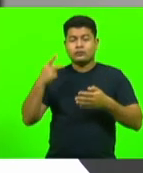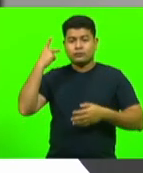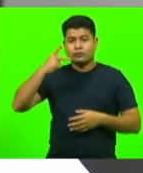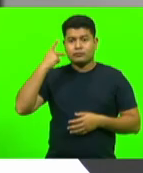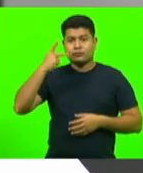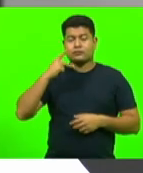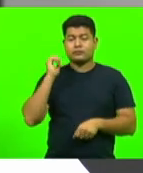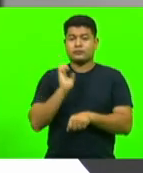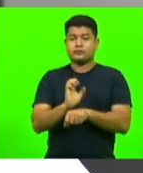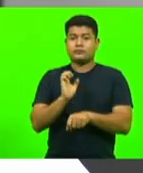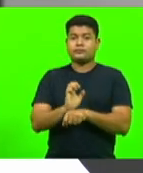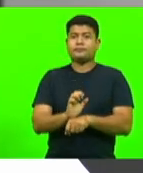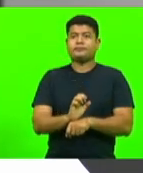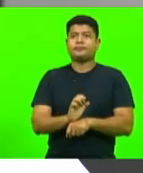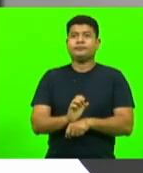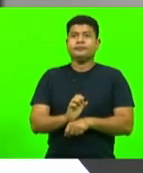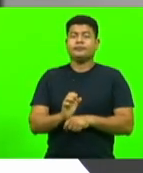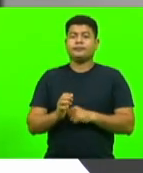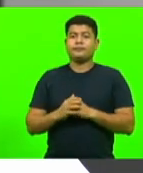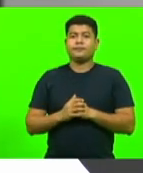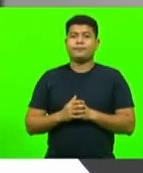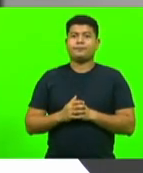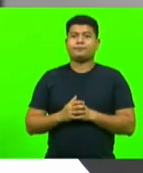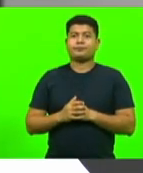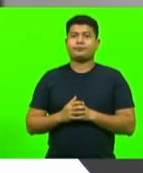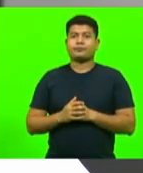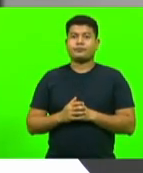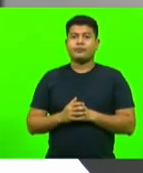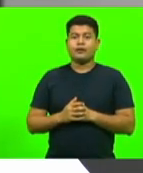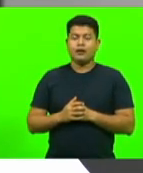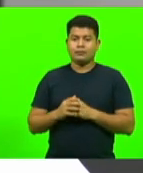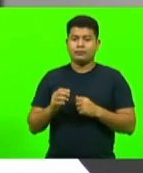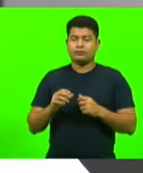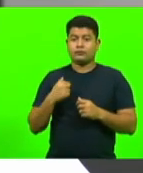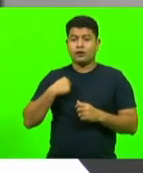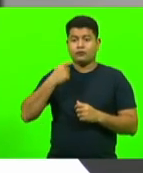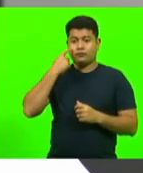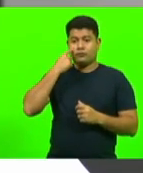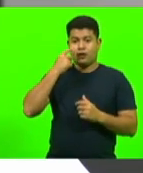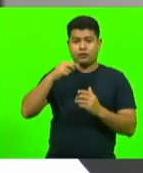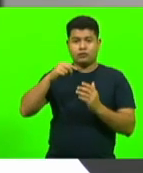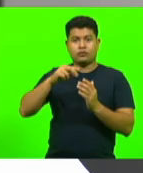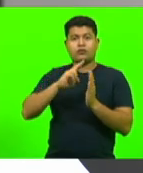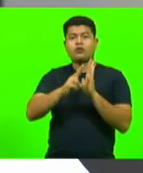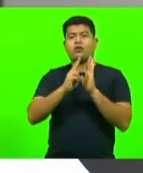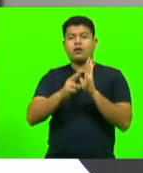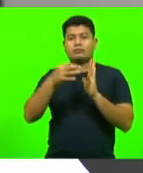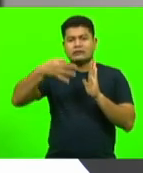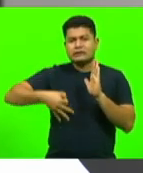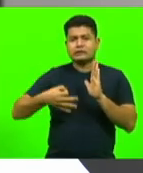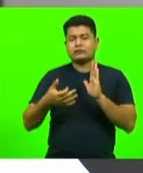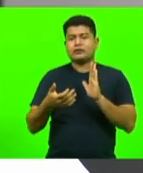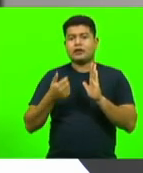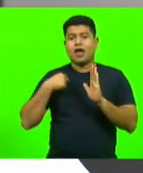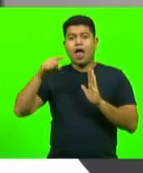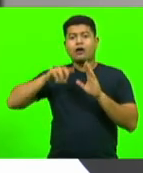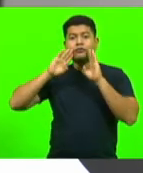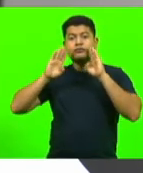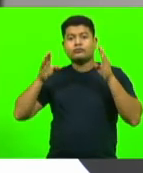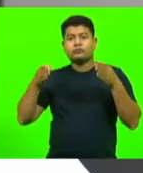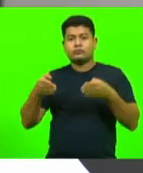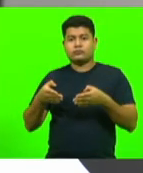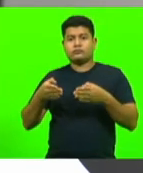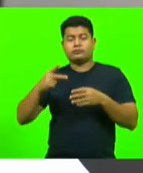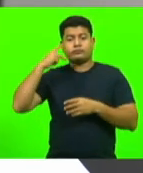É até vou pegar o nome exato aqui do fórum é um fórum parlamentar